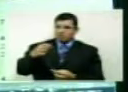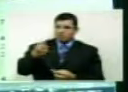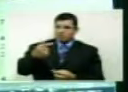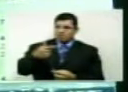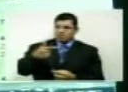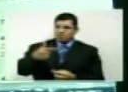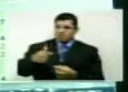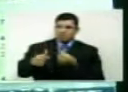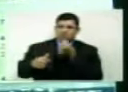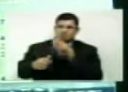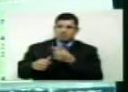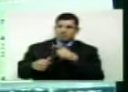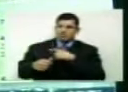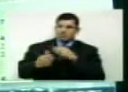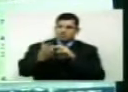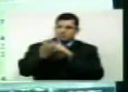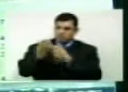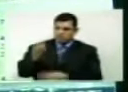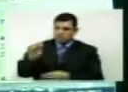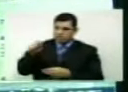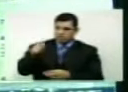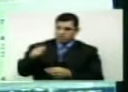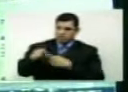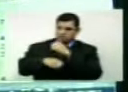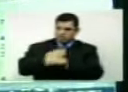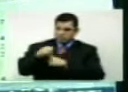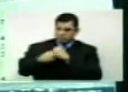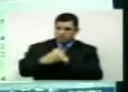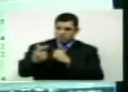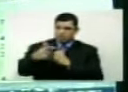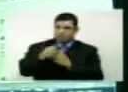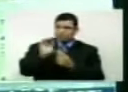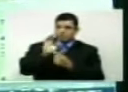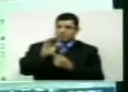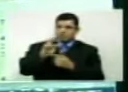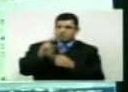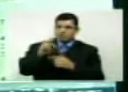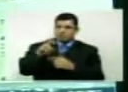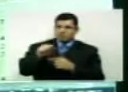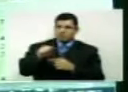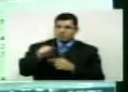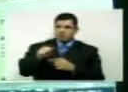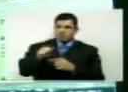1.225. Portanto, houve queda de 2010 para